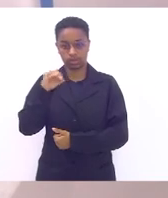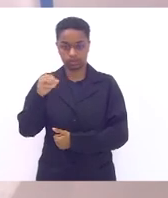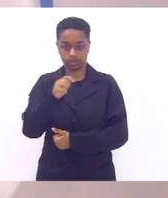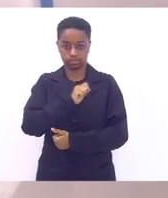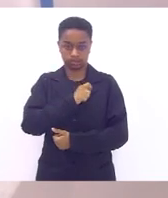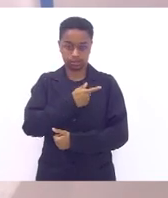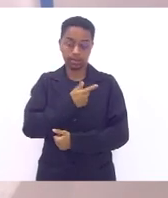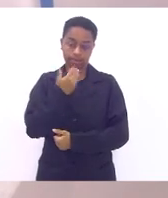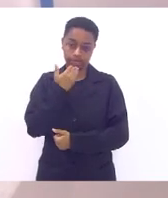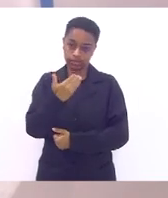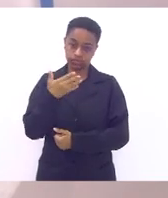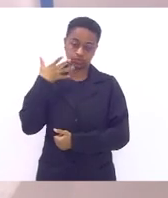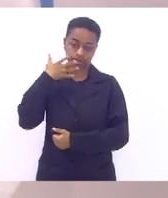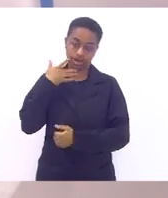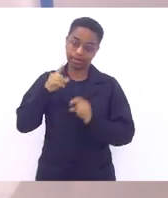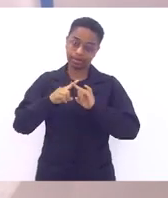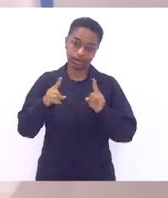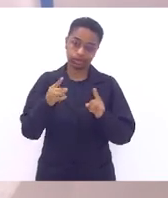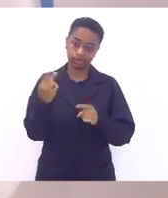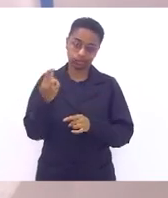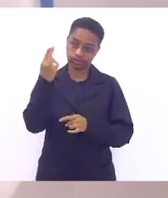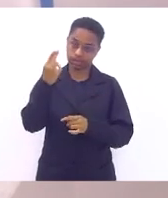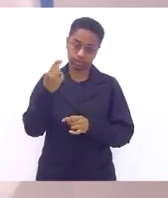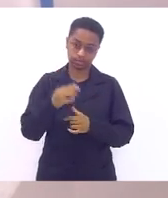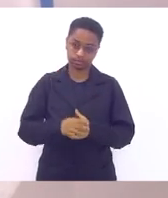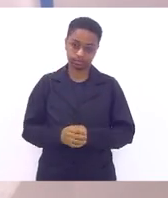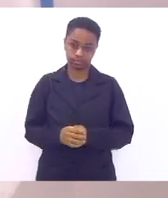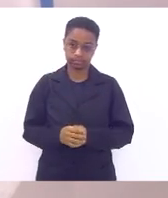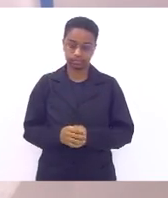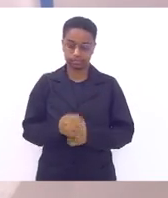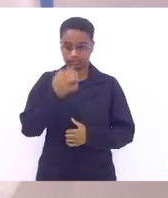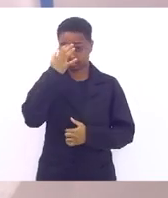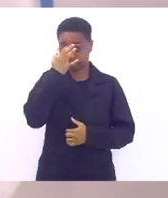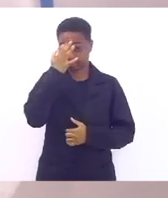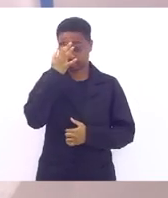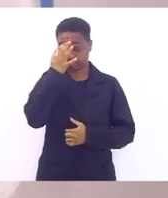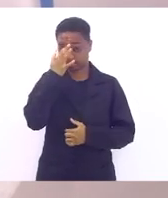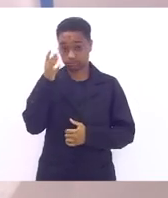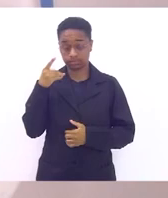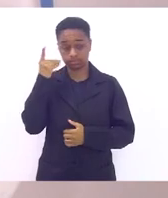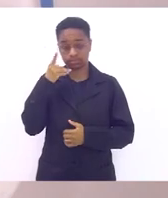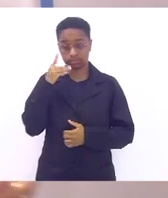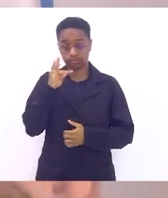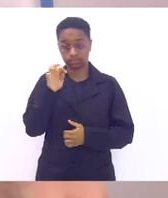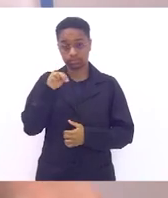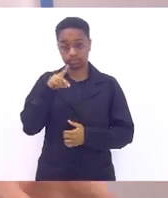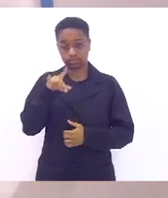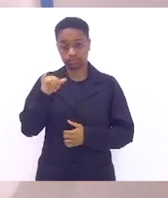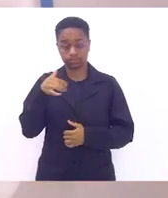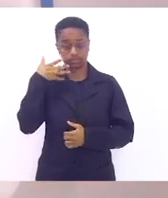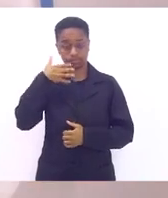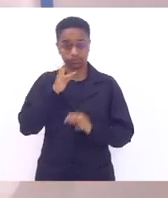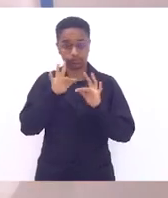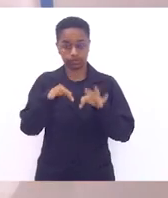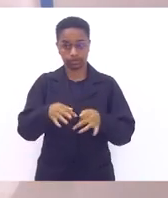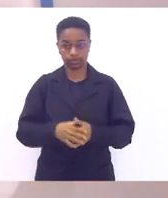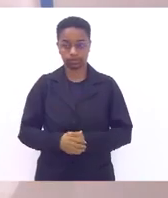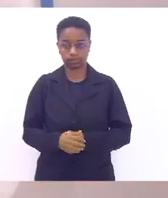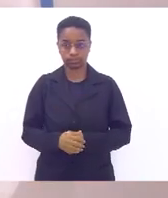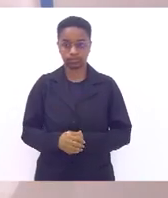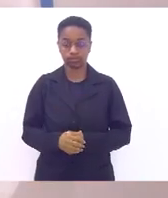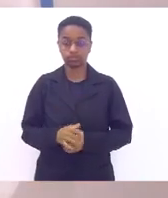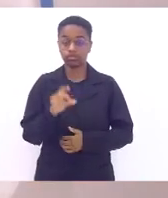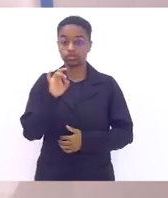pediu para falar, e, lamentavelmente, eu não vou permitir. Deputado Tande, nosso vice-presidente, para suas considerações finais. Só